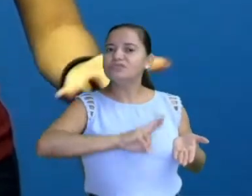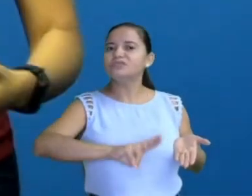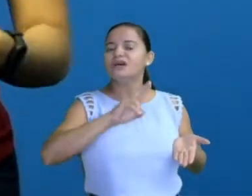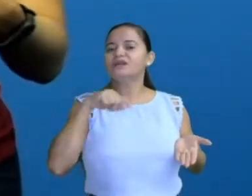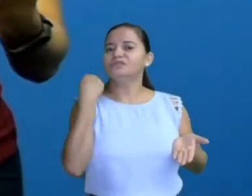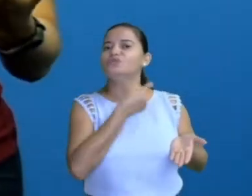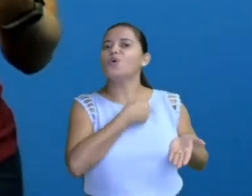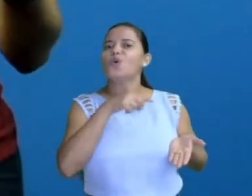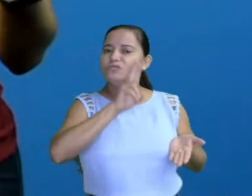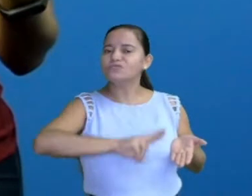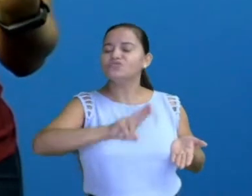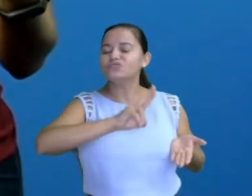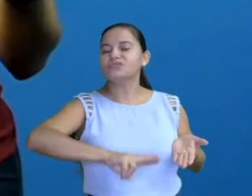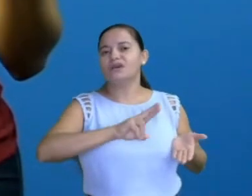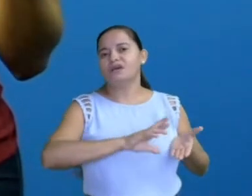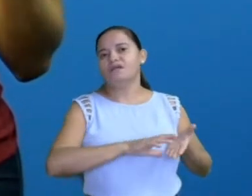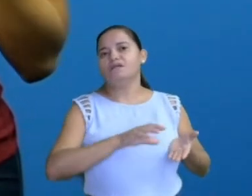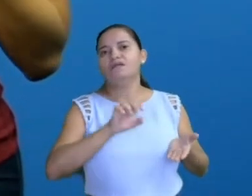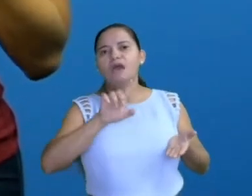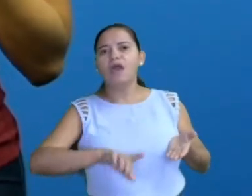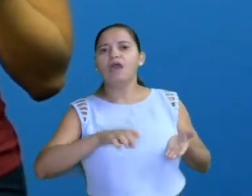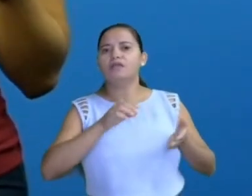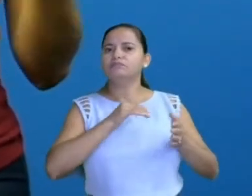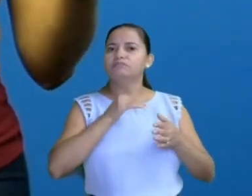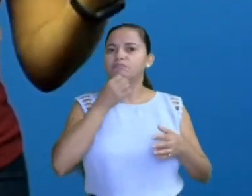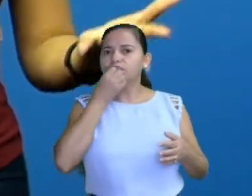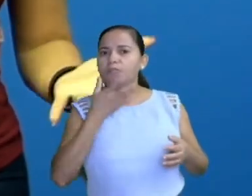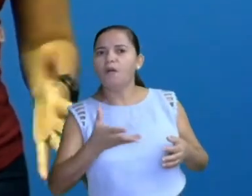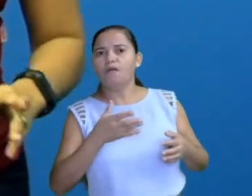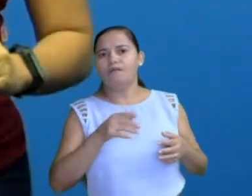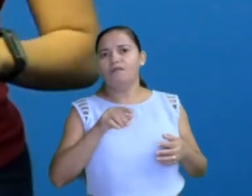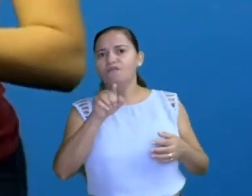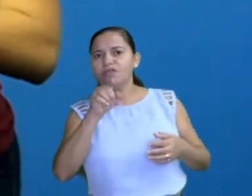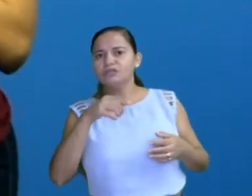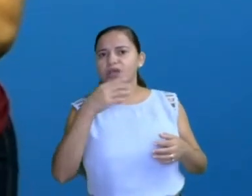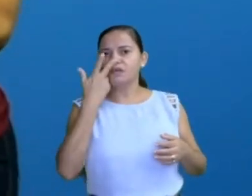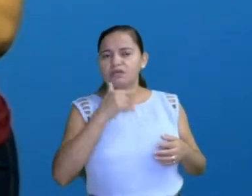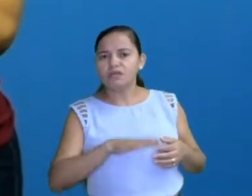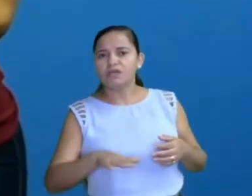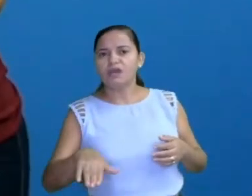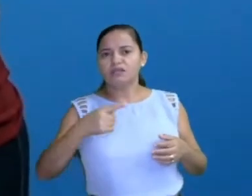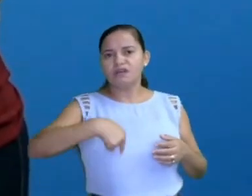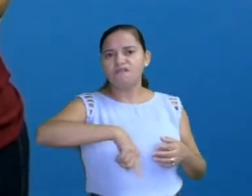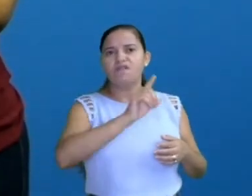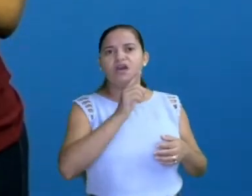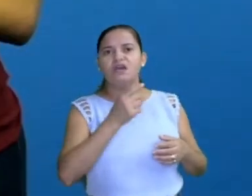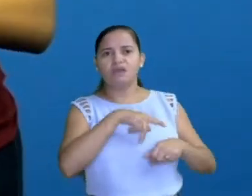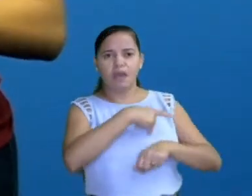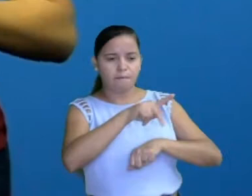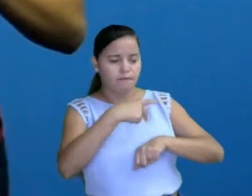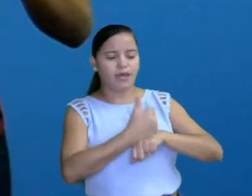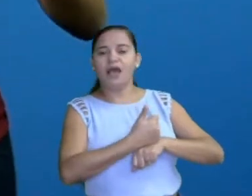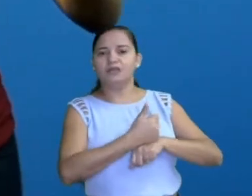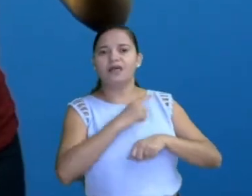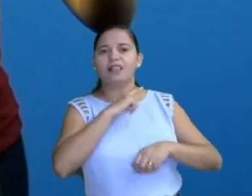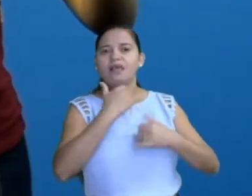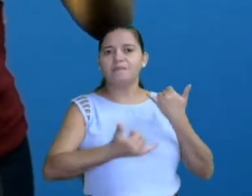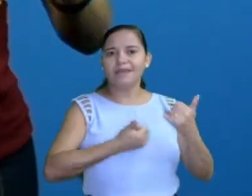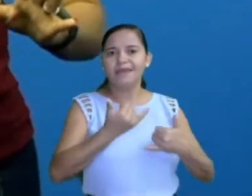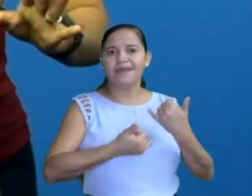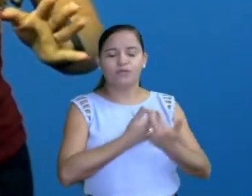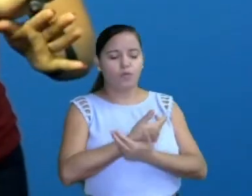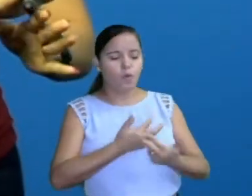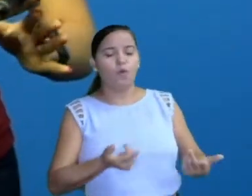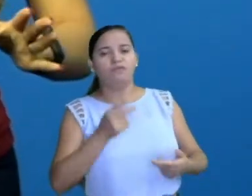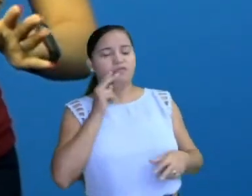mundo. Então, se você é tão bom quando vocês crianças vão a uma praça e tem aquele brinquedo bem conservado, bem